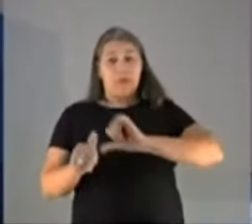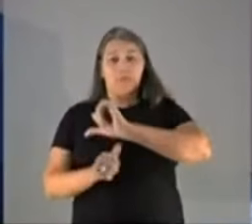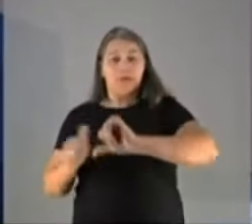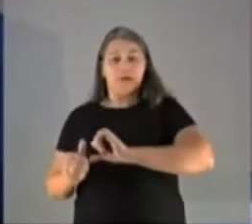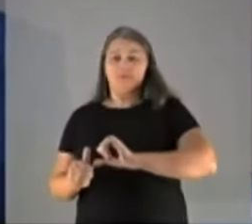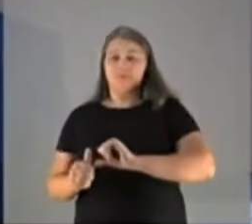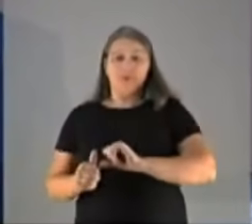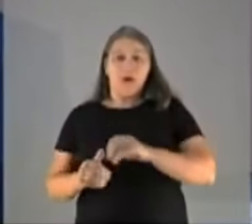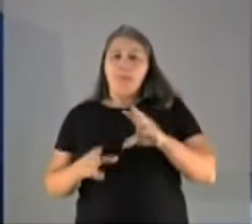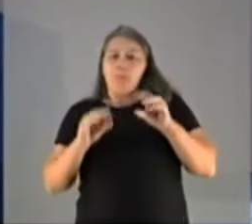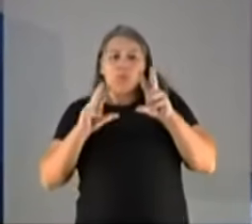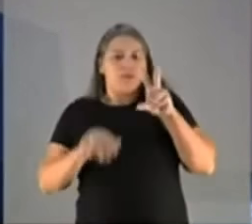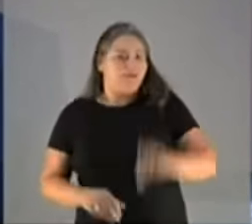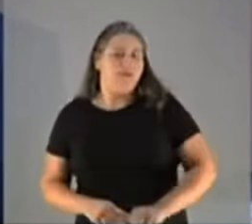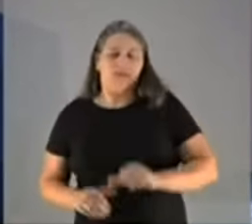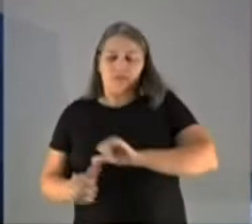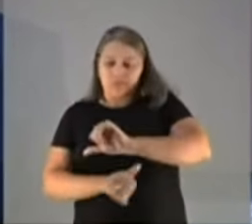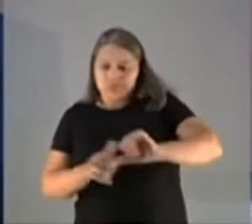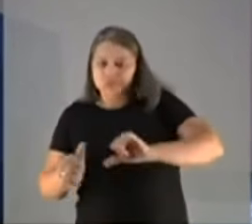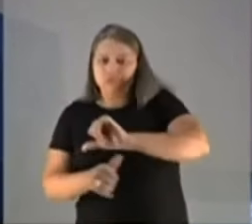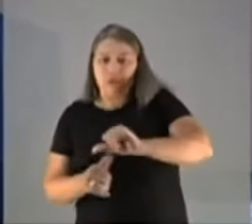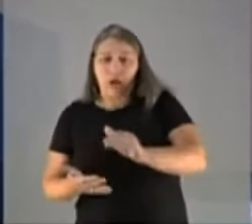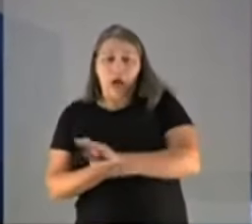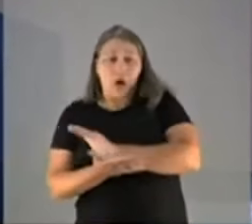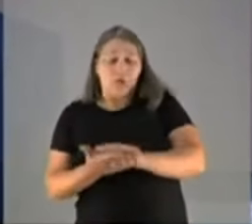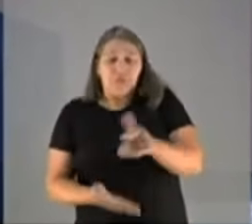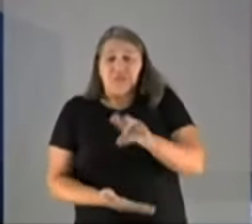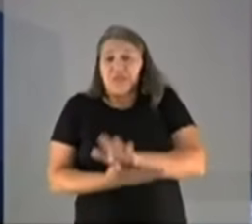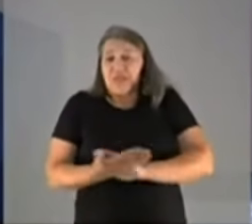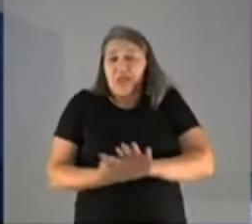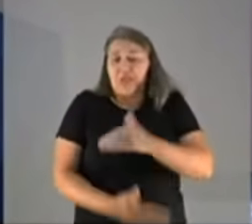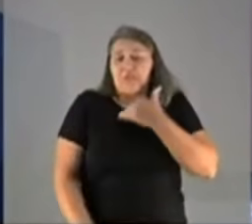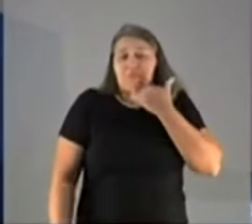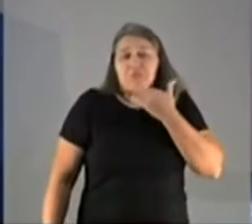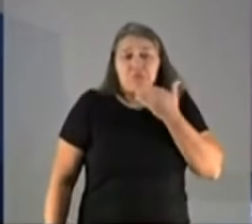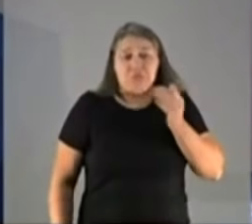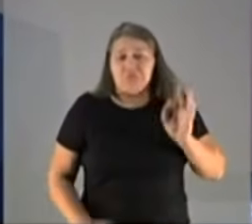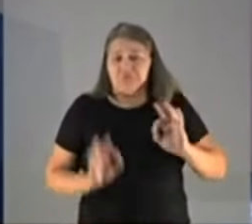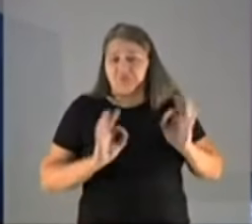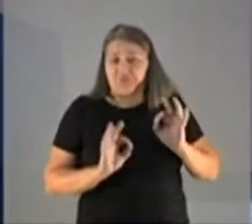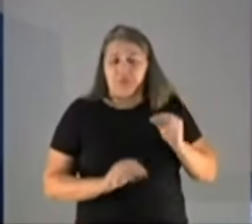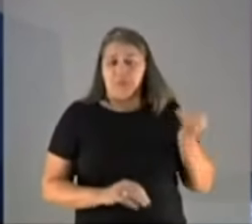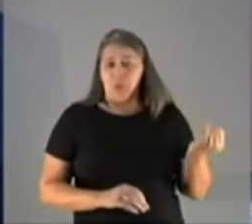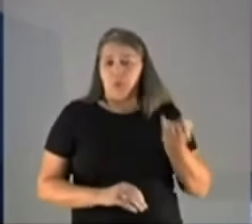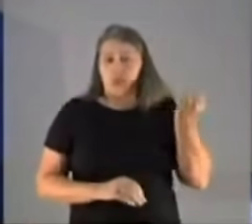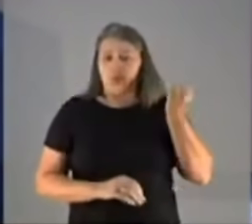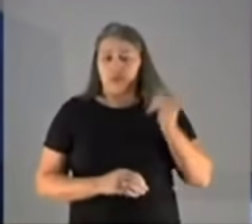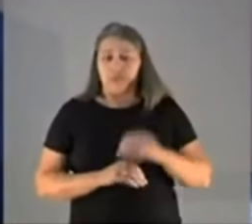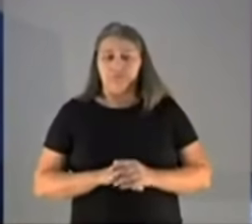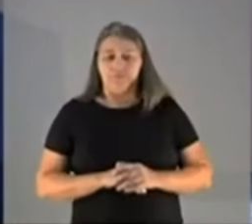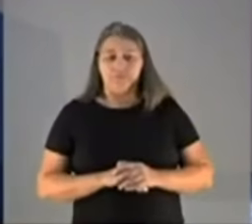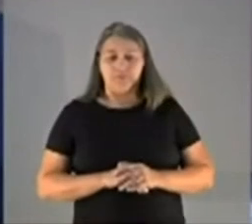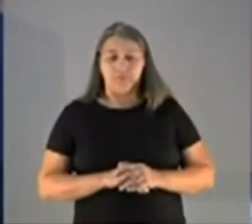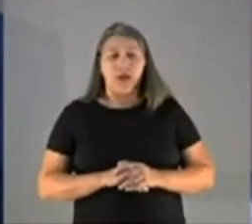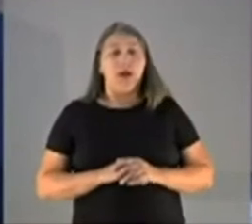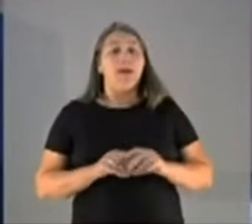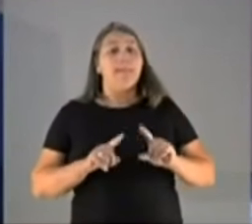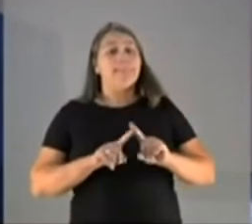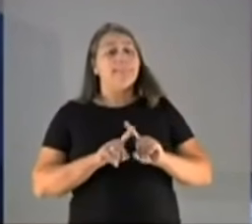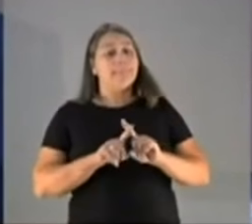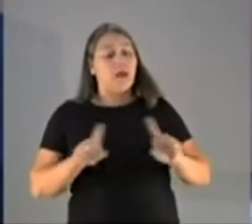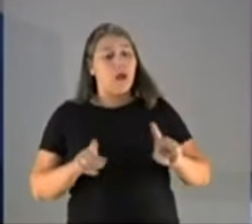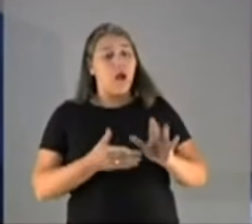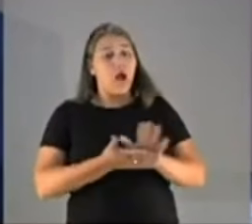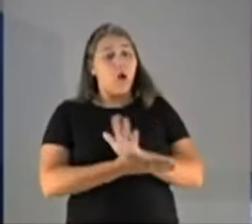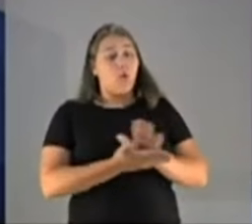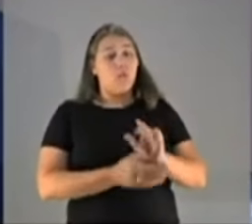de vezes. E centenas dessas mutações não têm importância para a gente. Existem algumas poucas em que isso acontece e